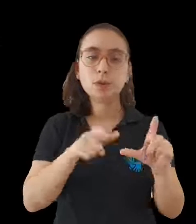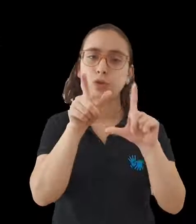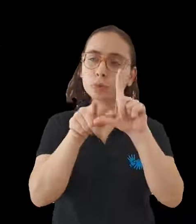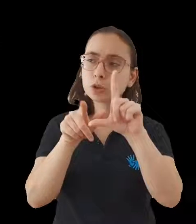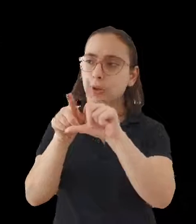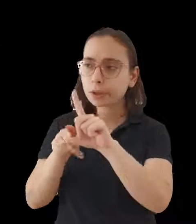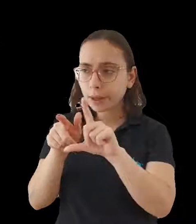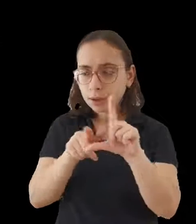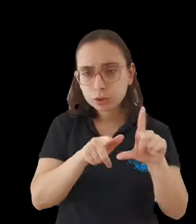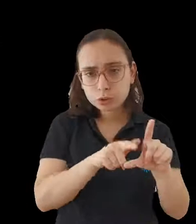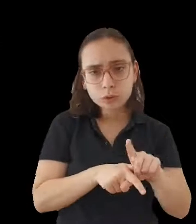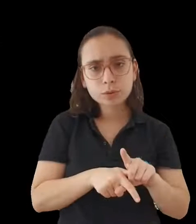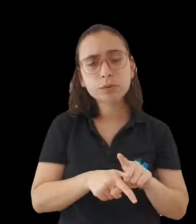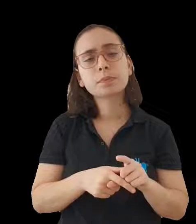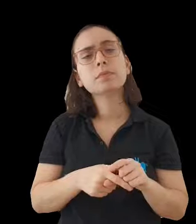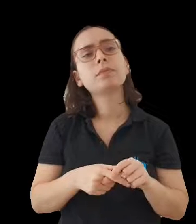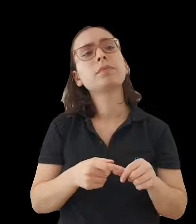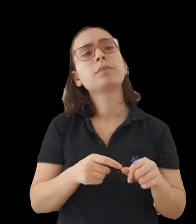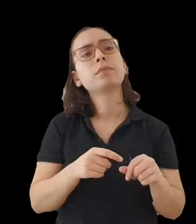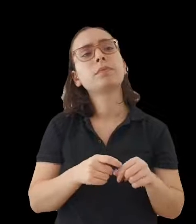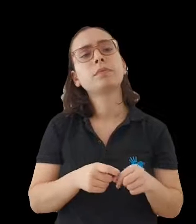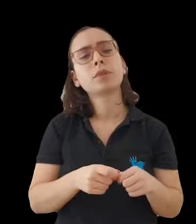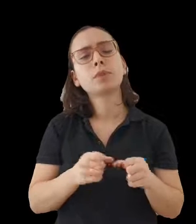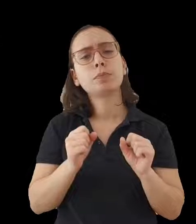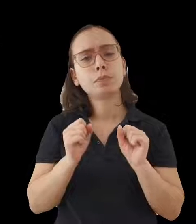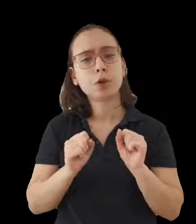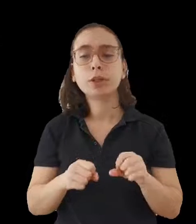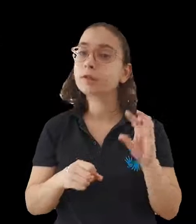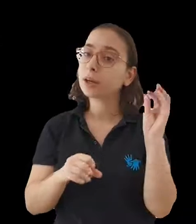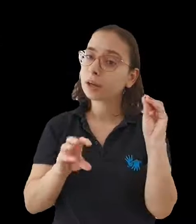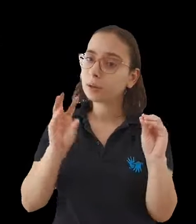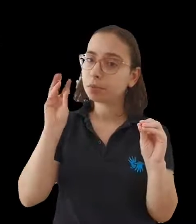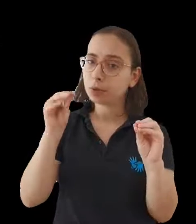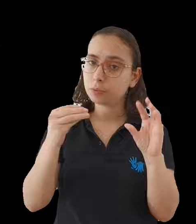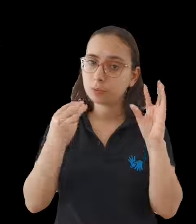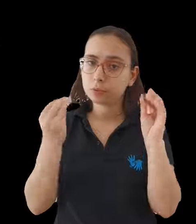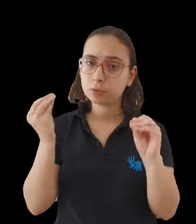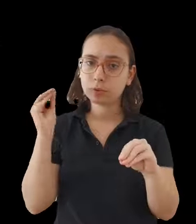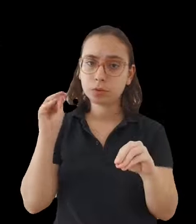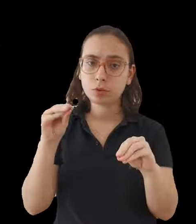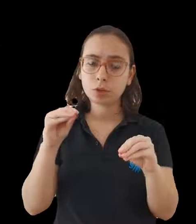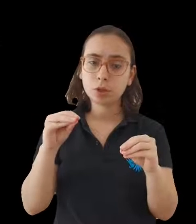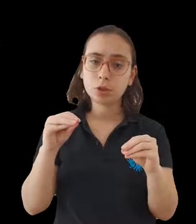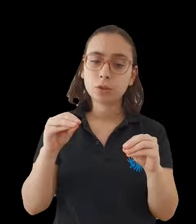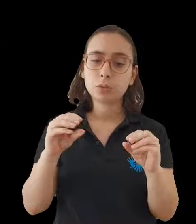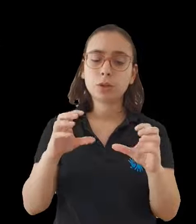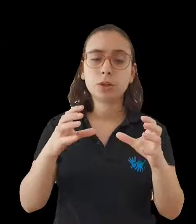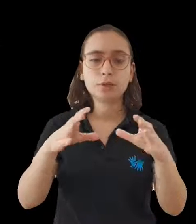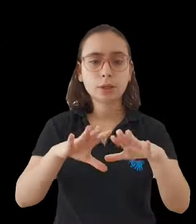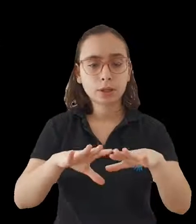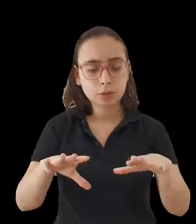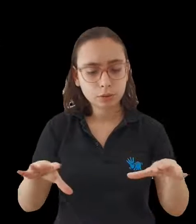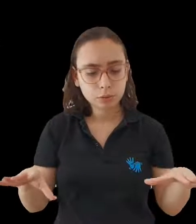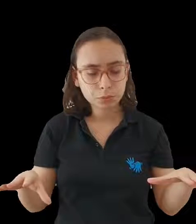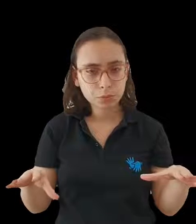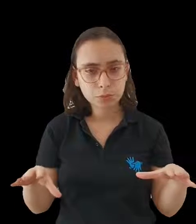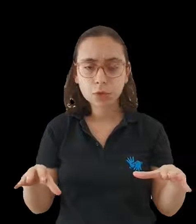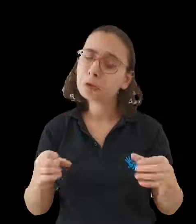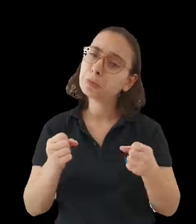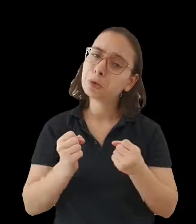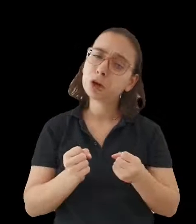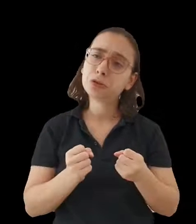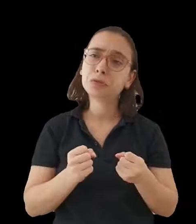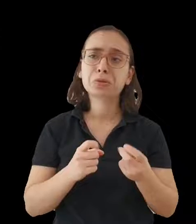tá? E aí os personagens, eles podem ficar na mão e eles podem ficar dentro do cenário. Vocês têm essas duas alternativas,